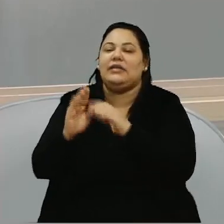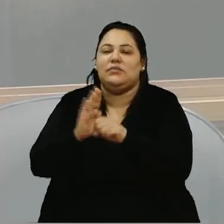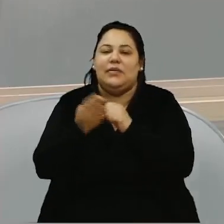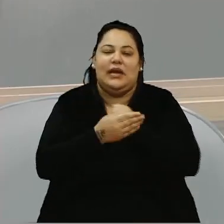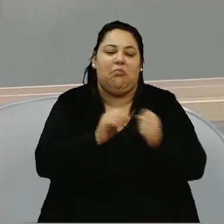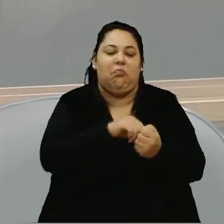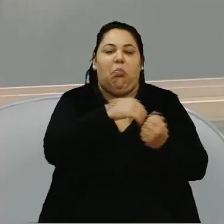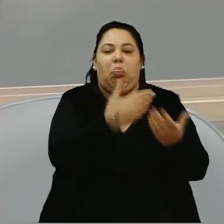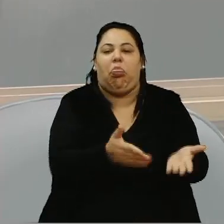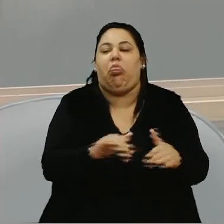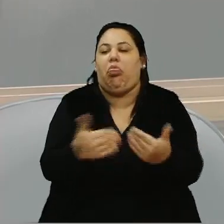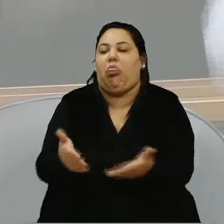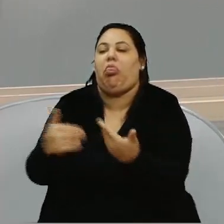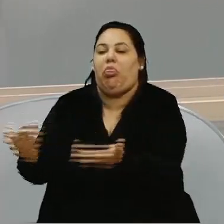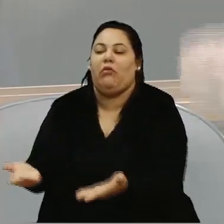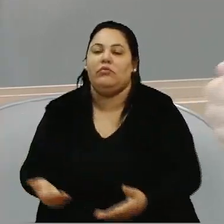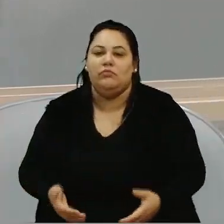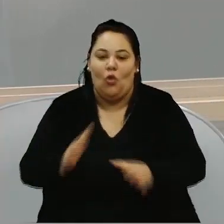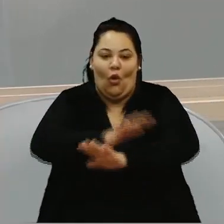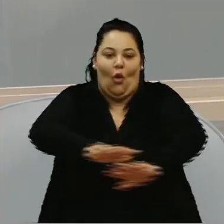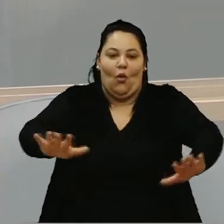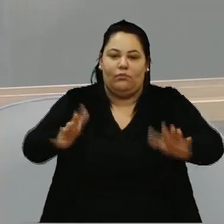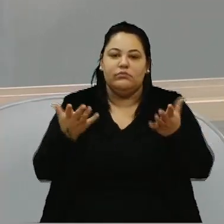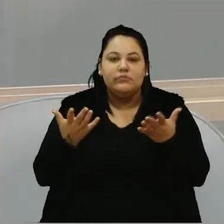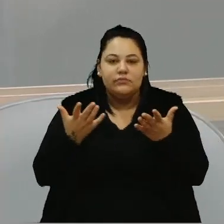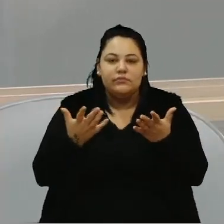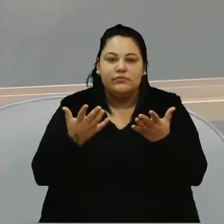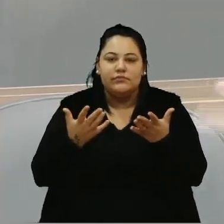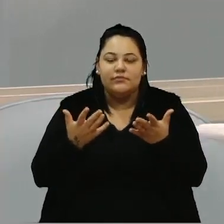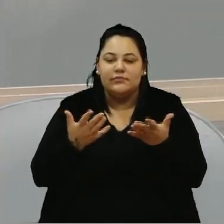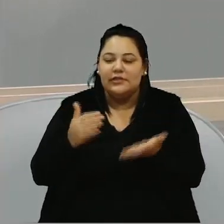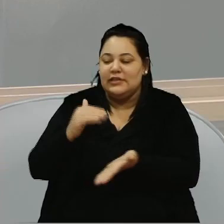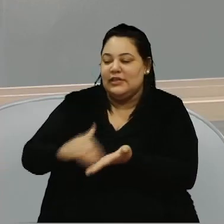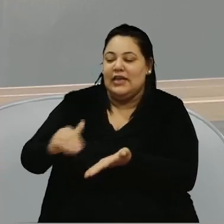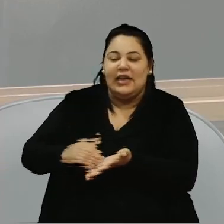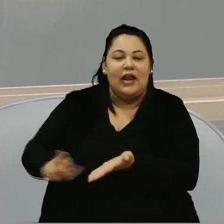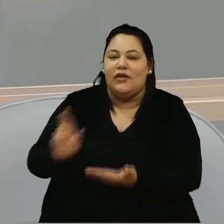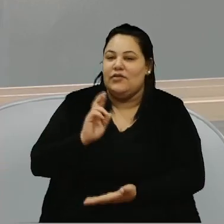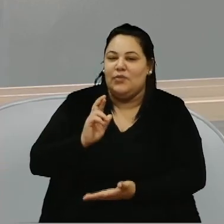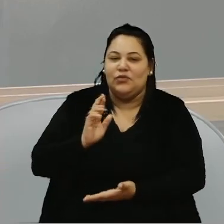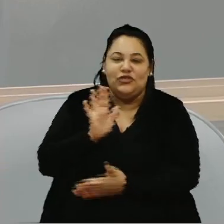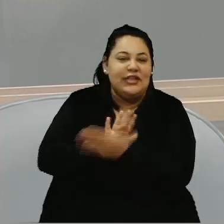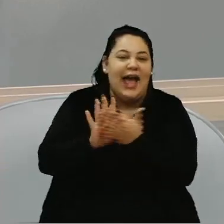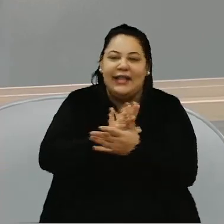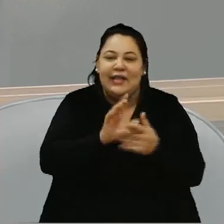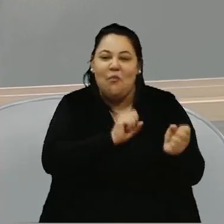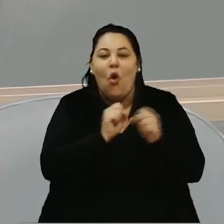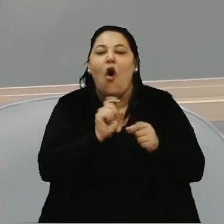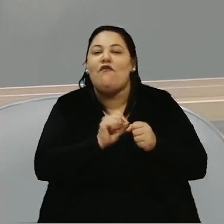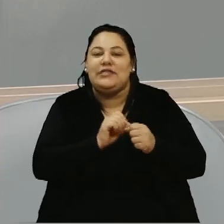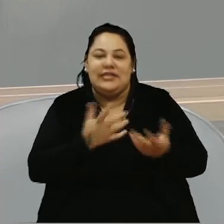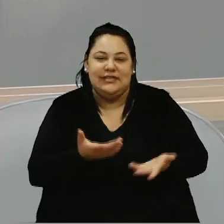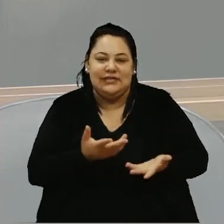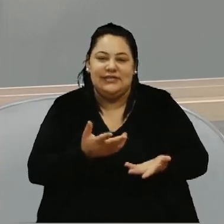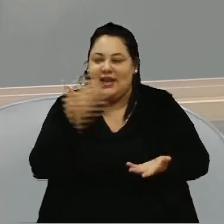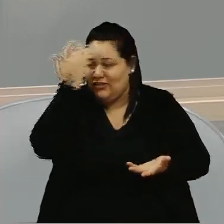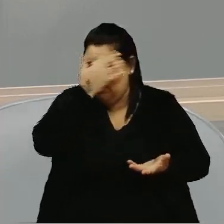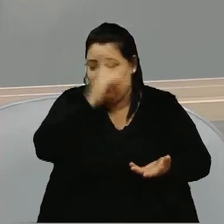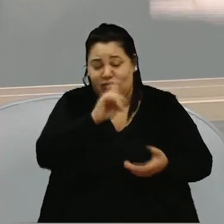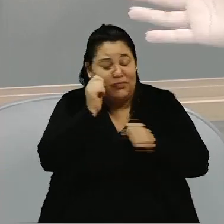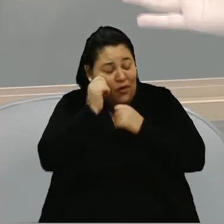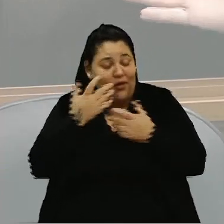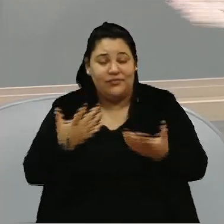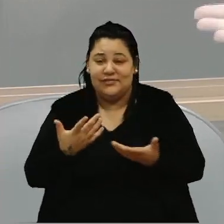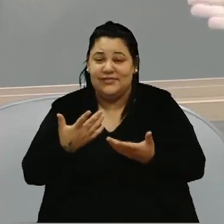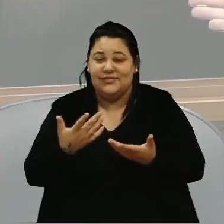no Coesp. O secretário não responde, nada dá para fazer, o prefeito não dorme,